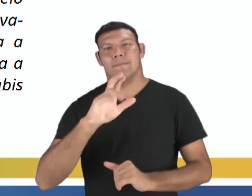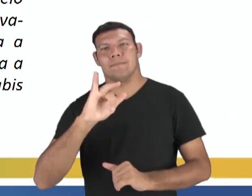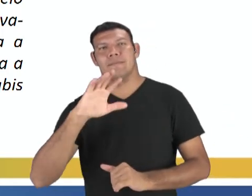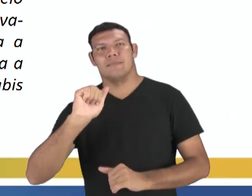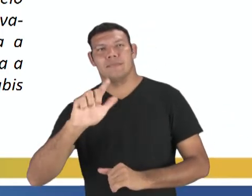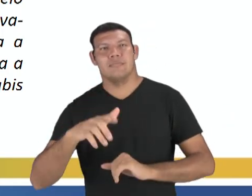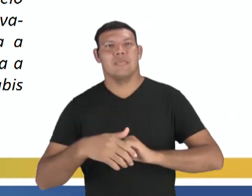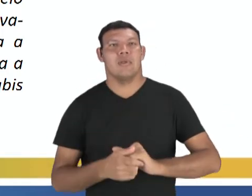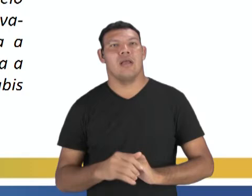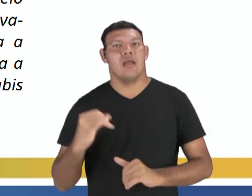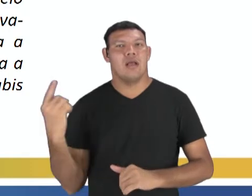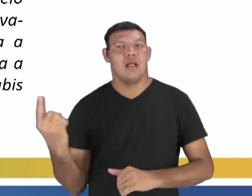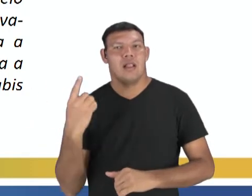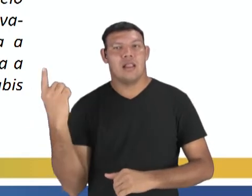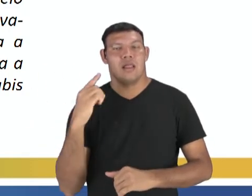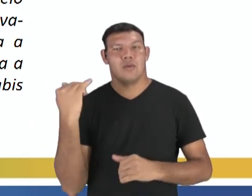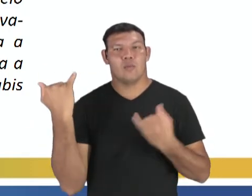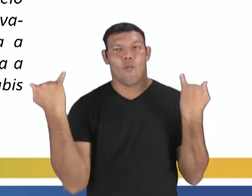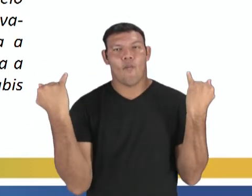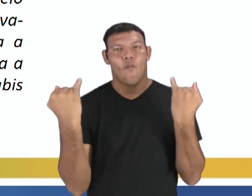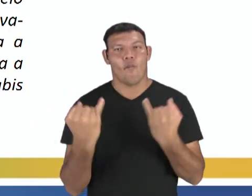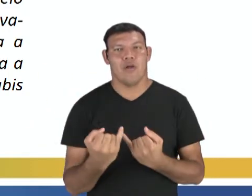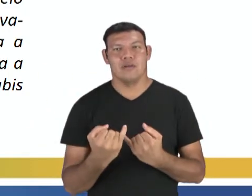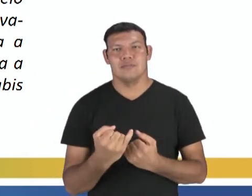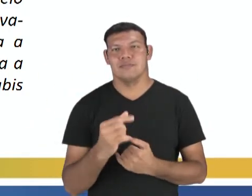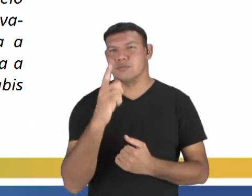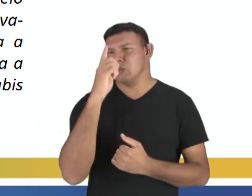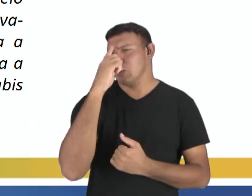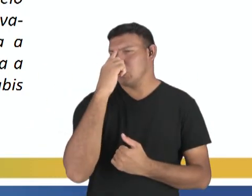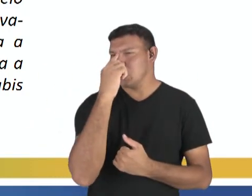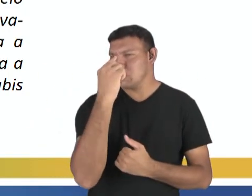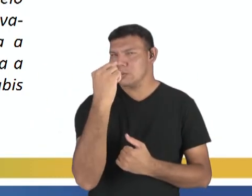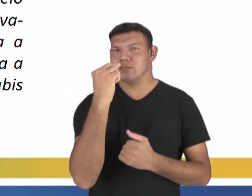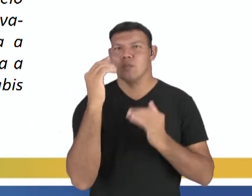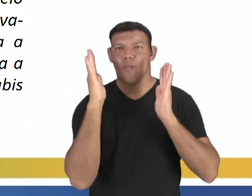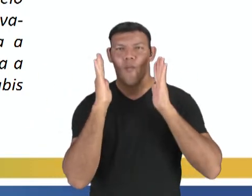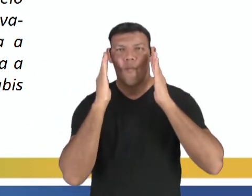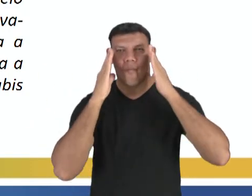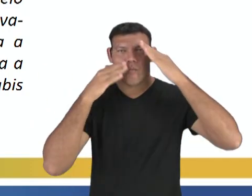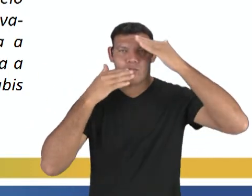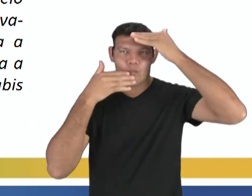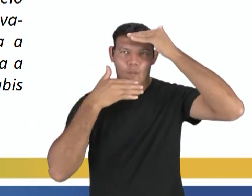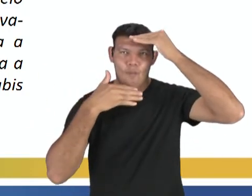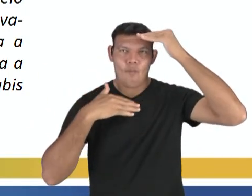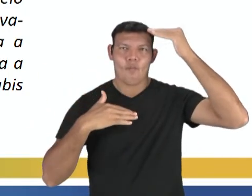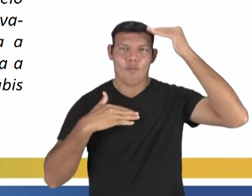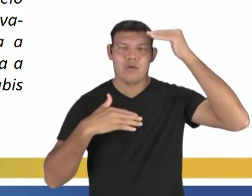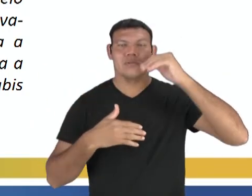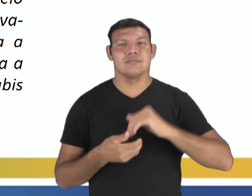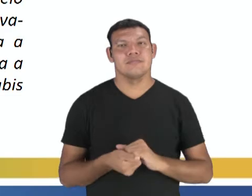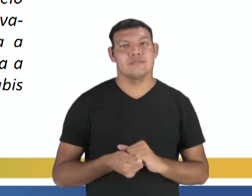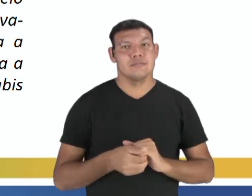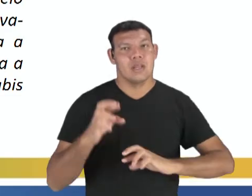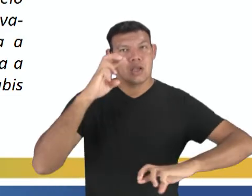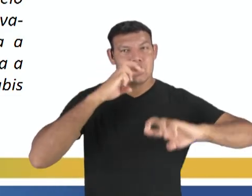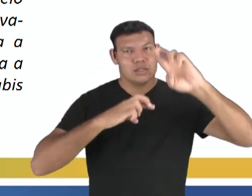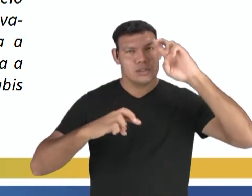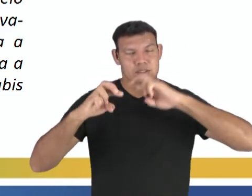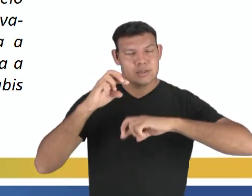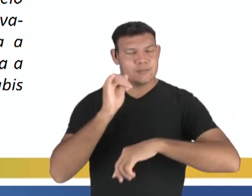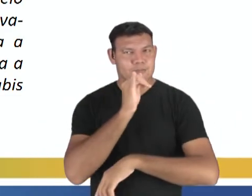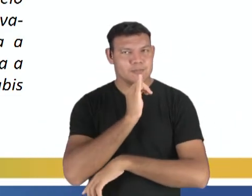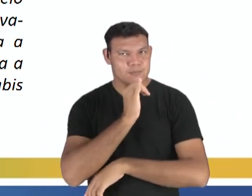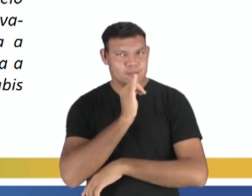1,75, cabelos pretos e curtos, nariz fino e rosto ligeiramente alongado. Observem que nesse